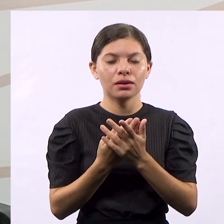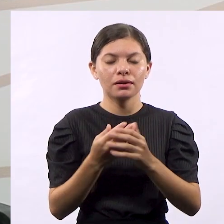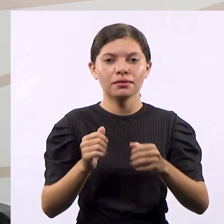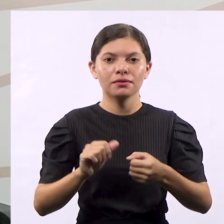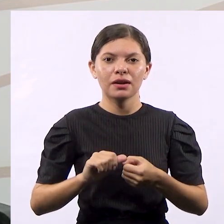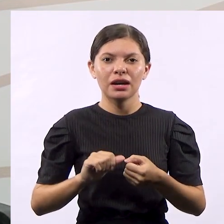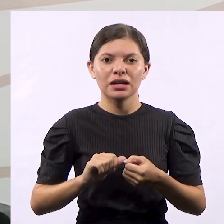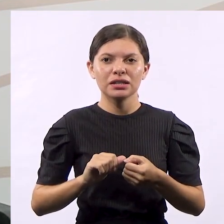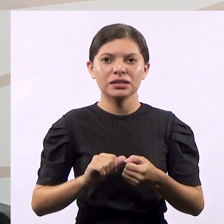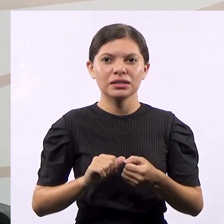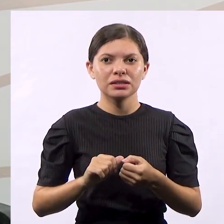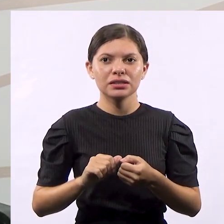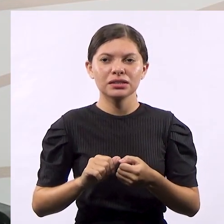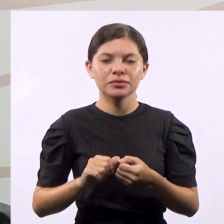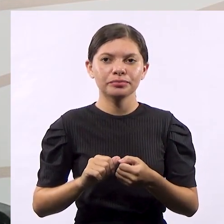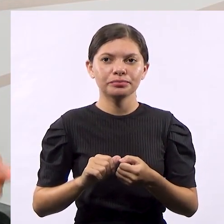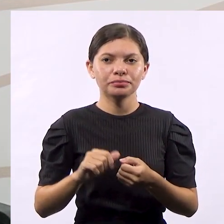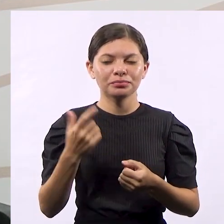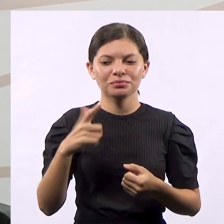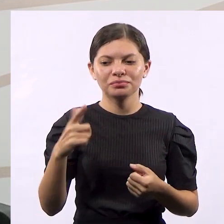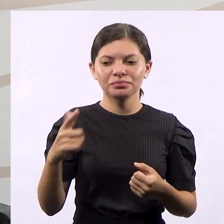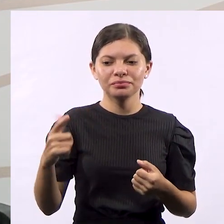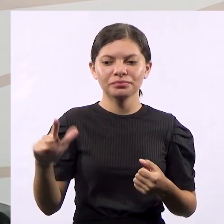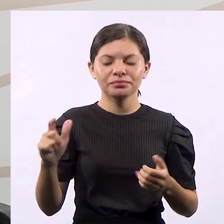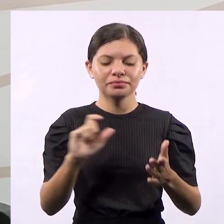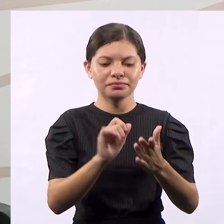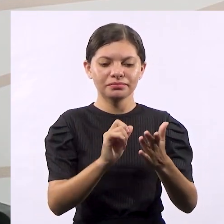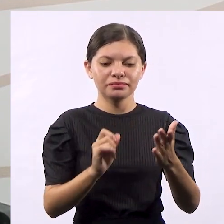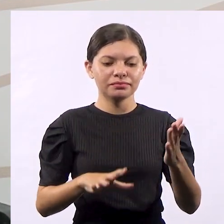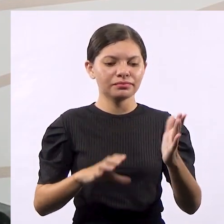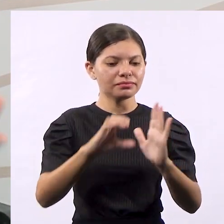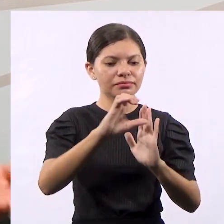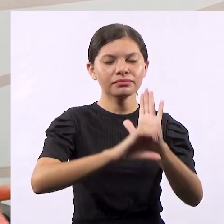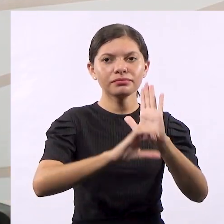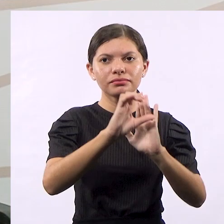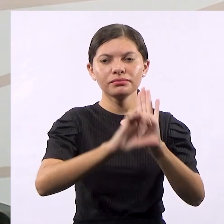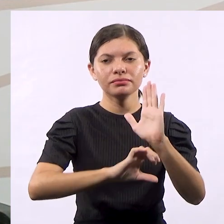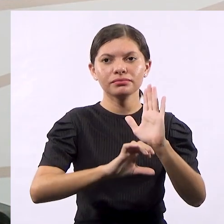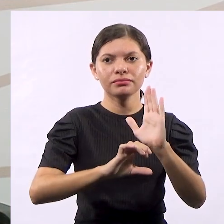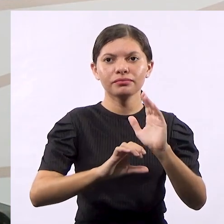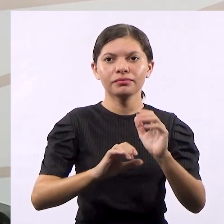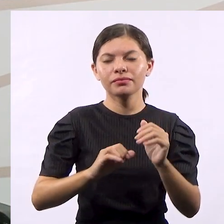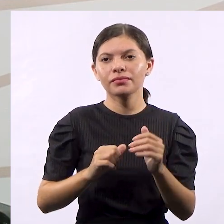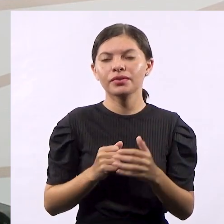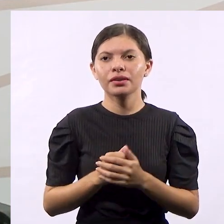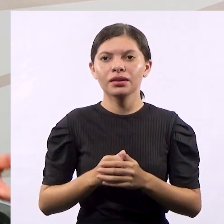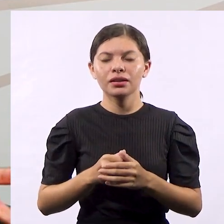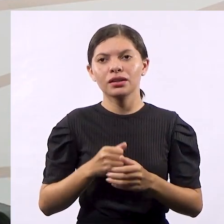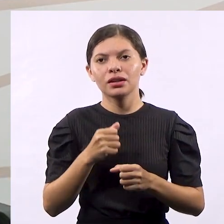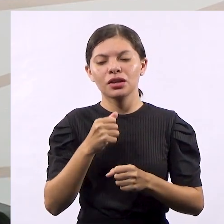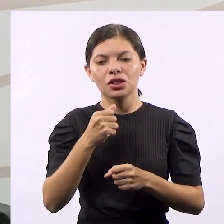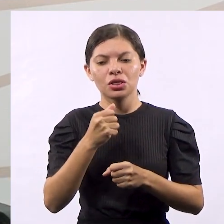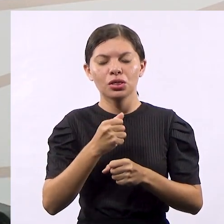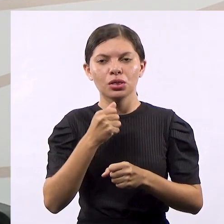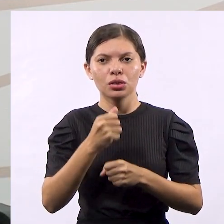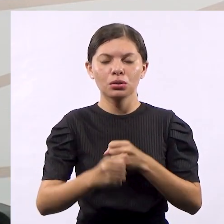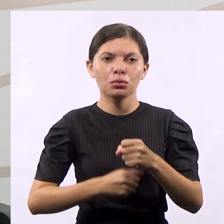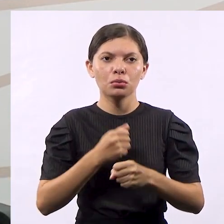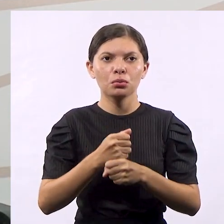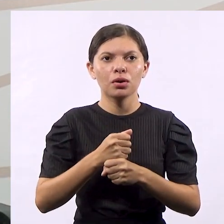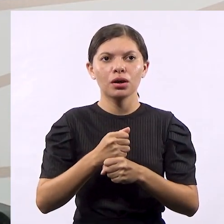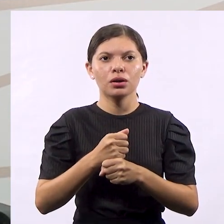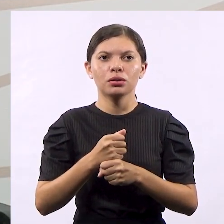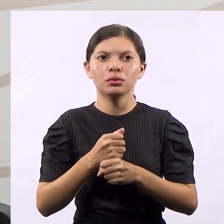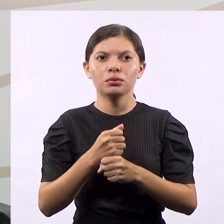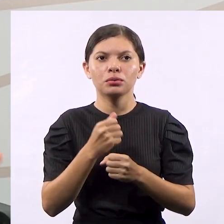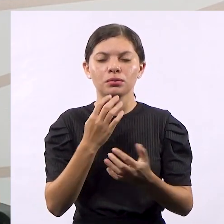não realiza nenhuma atividade, não contempla no seu currículo e no seu ano letivo nenhuma atividade que